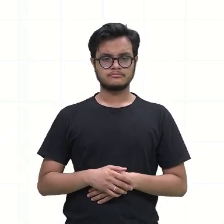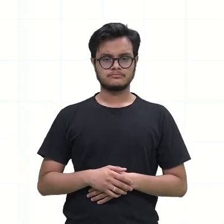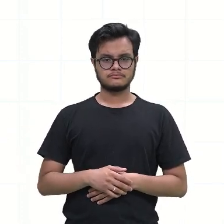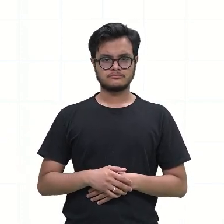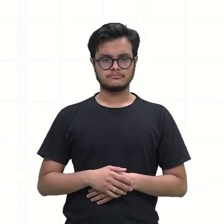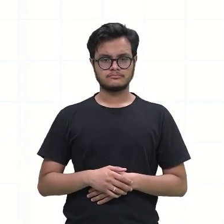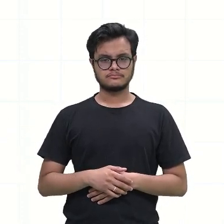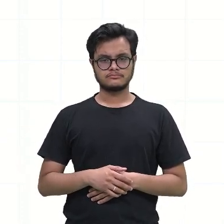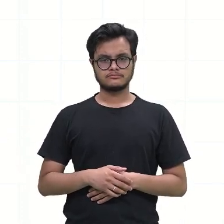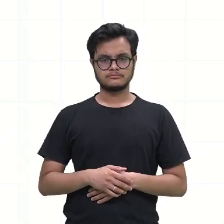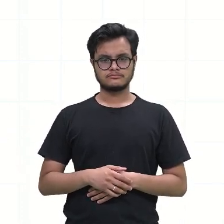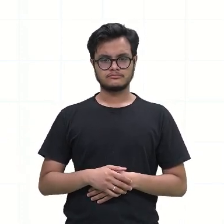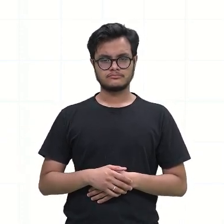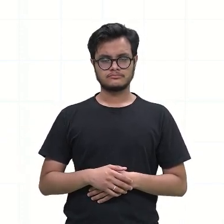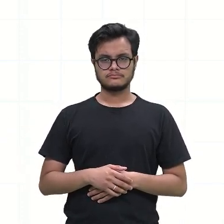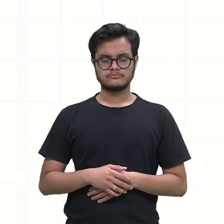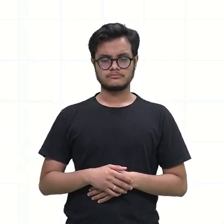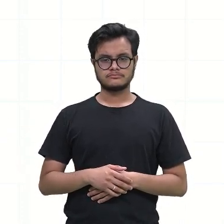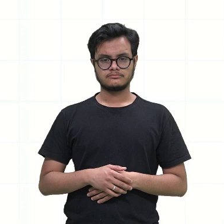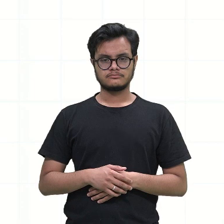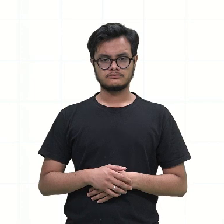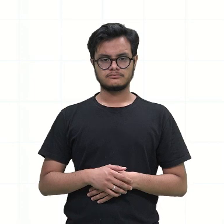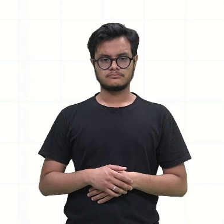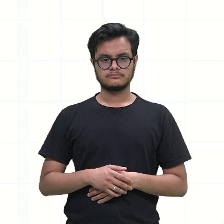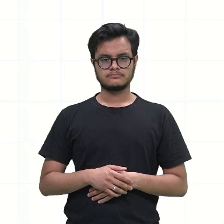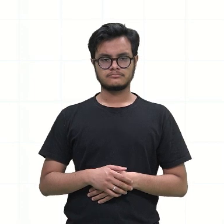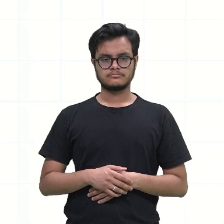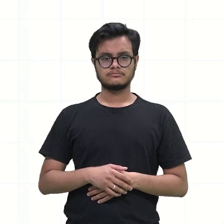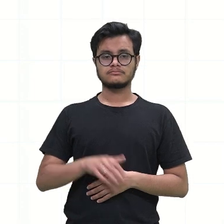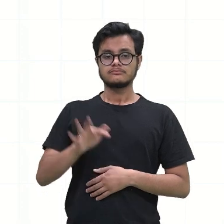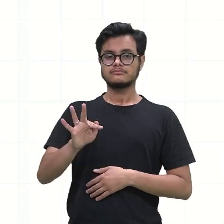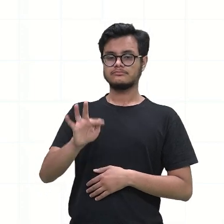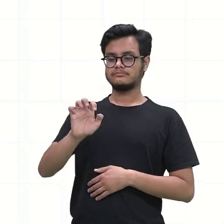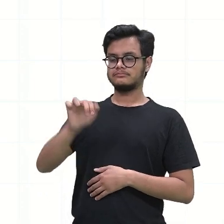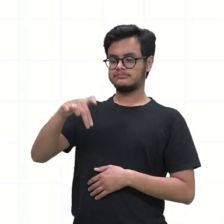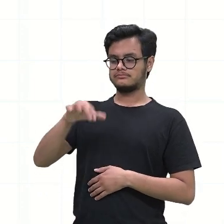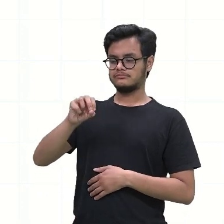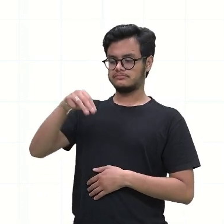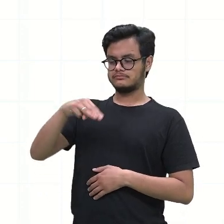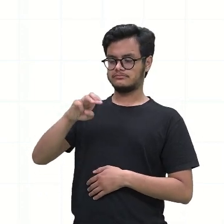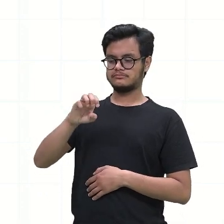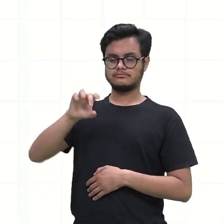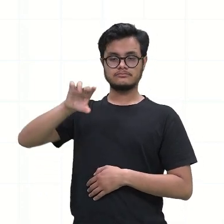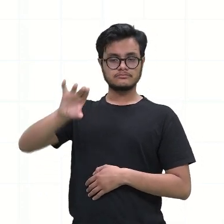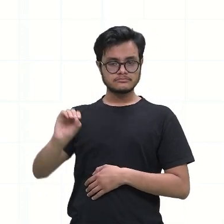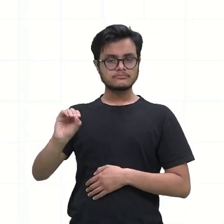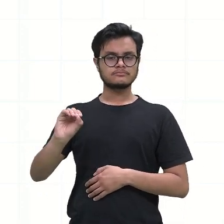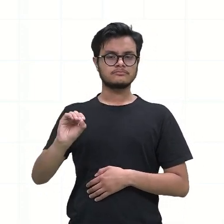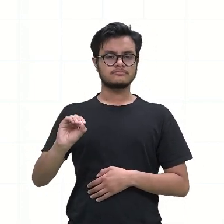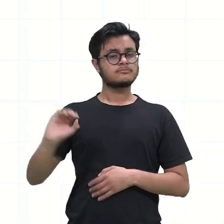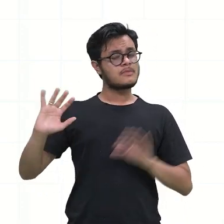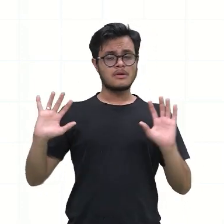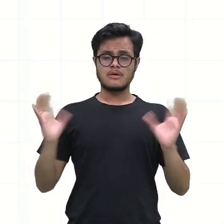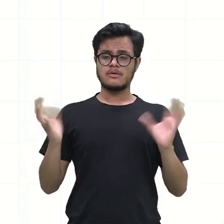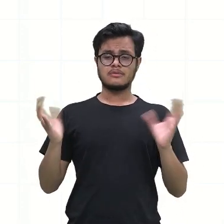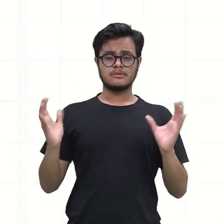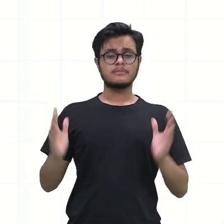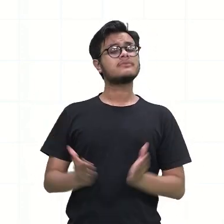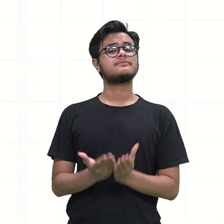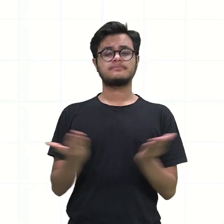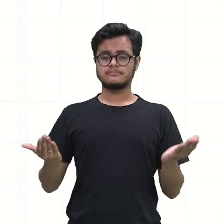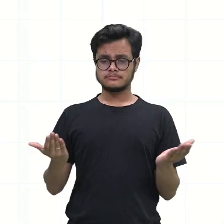ficar aqui, é um estado que eu vou me encontrar. Um fenômeno, também ele vai trazer esse sentido de fenômeno. Qual o